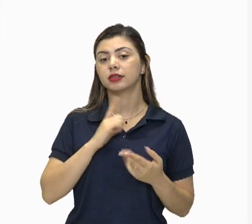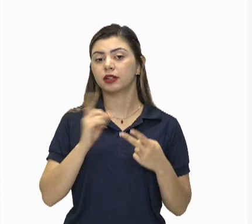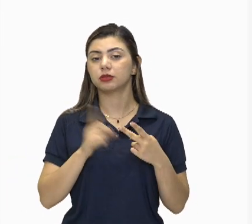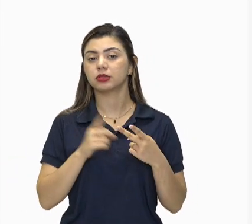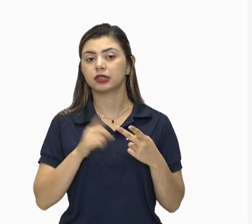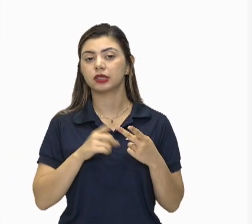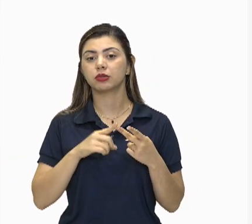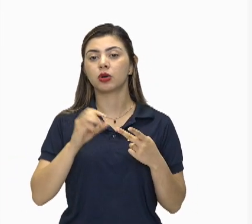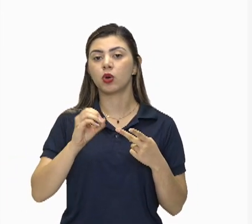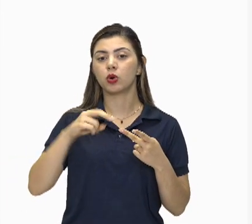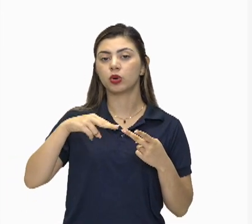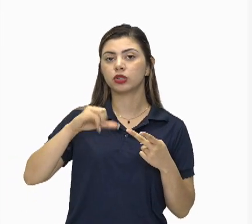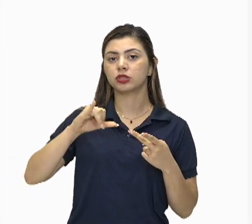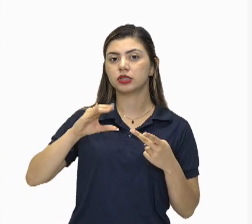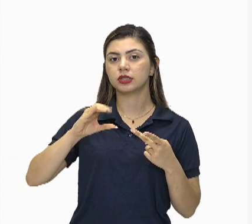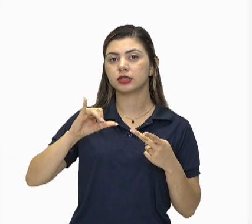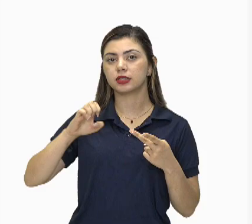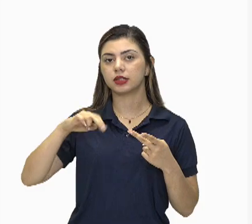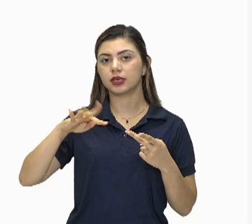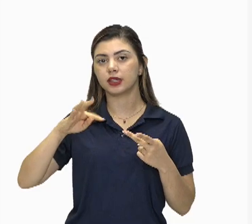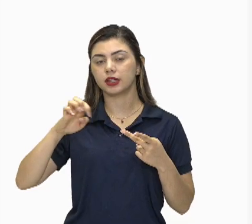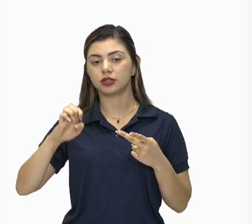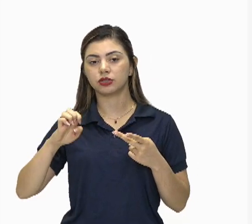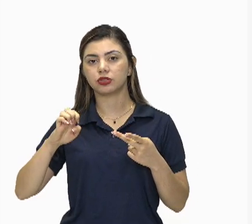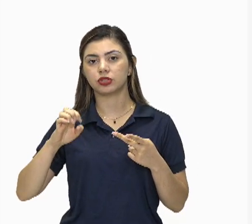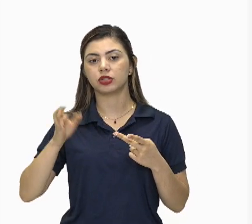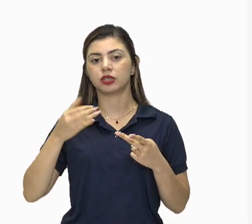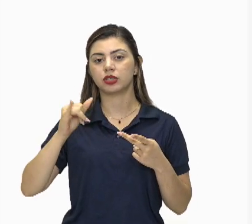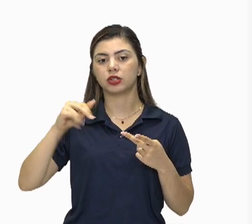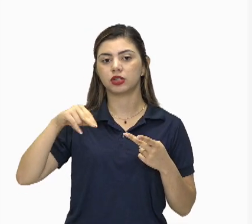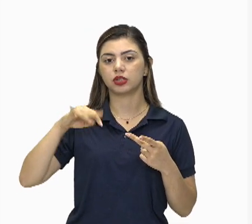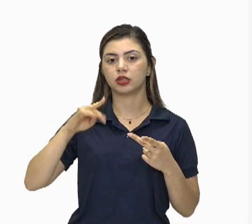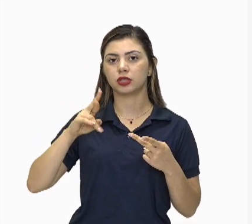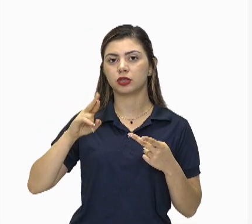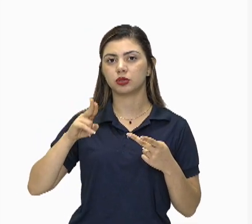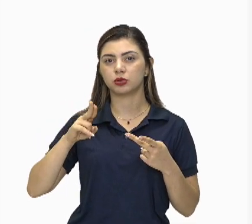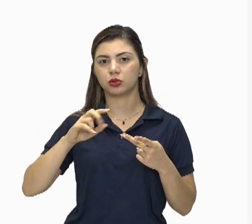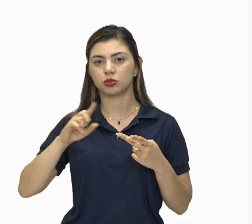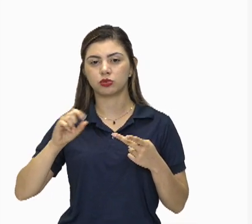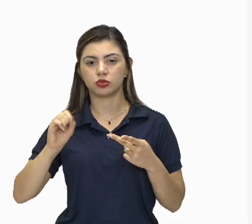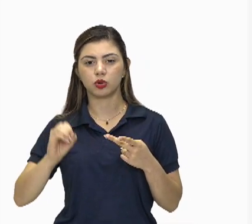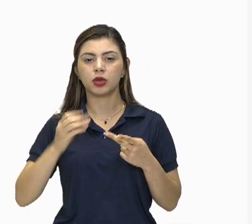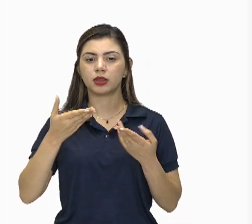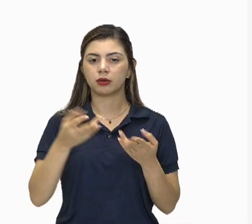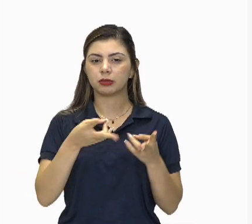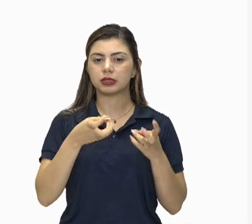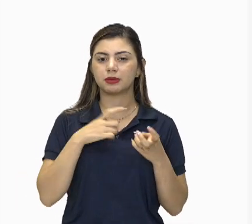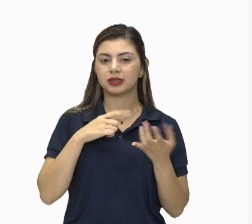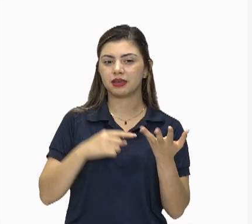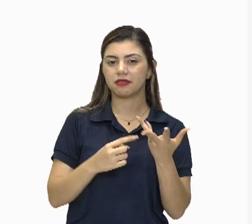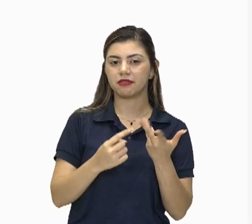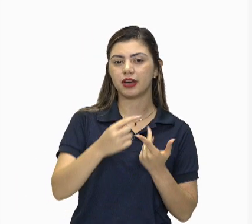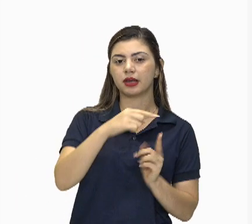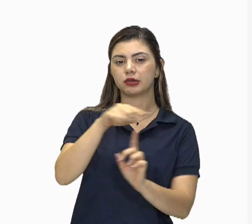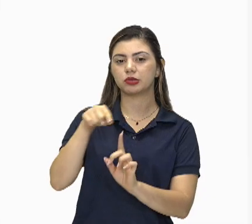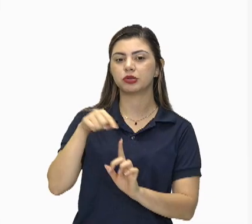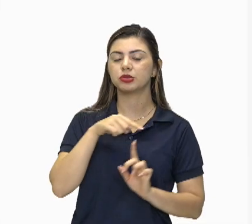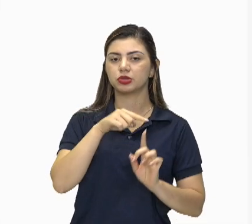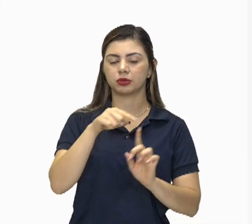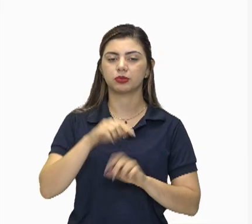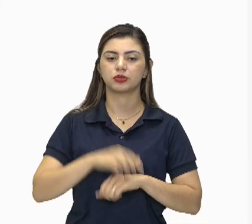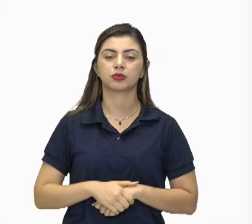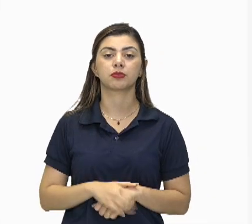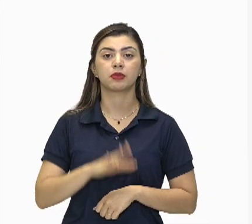o onisciente intruso. Então, vemos que tem vários tipos de narrador. Em primeira pessoa é simples,